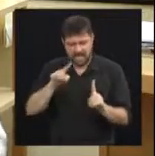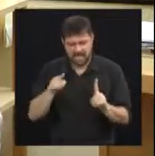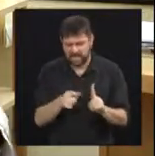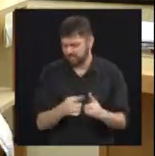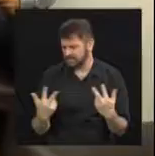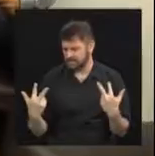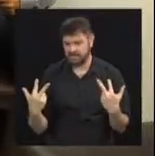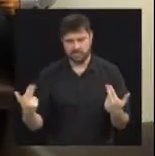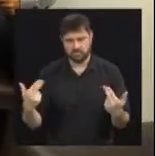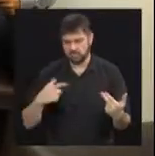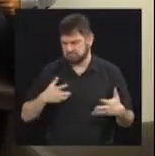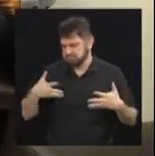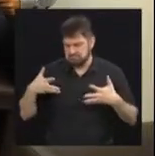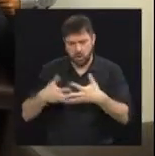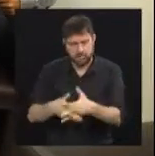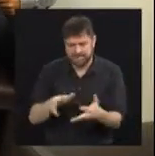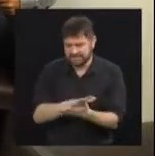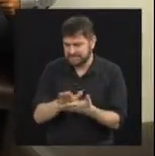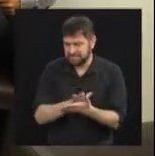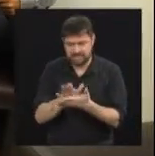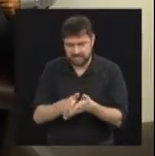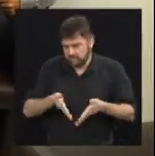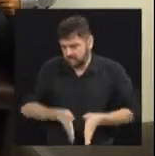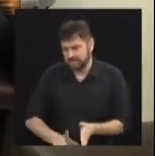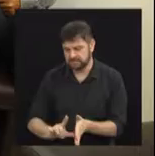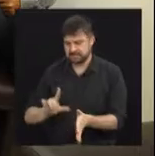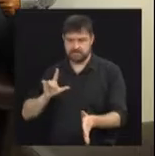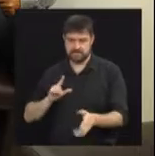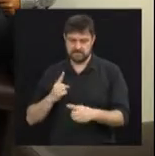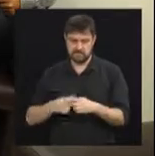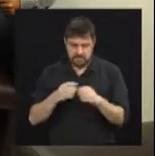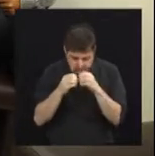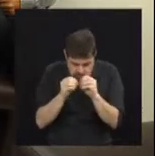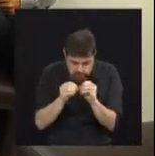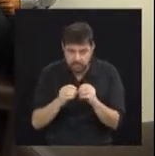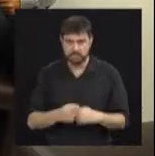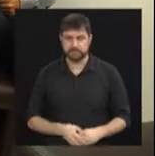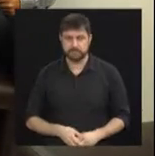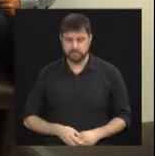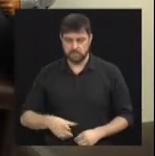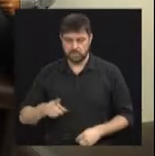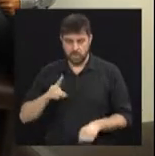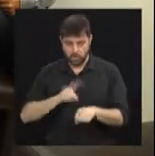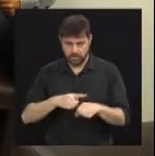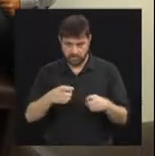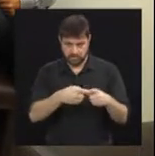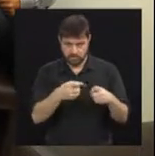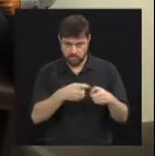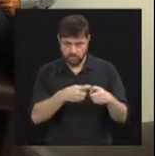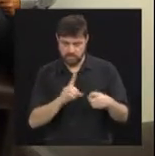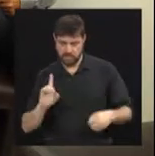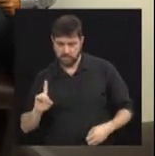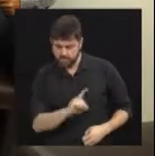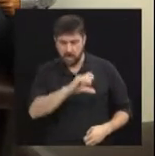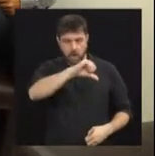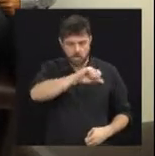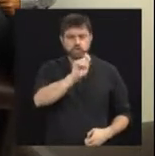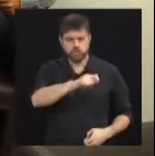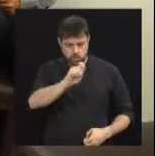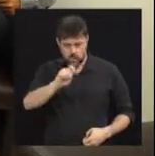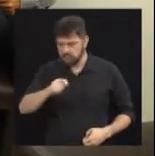qualquer complicação associada ao procedimento da fertilização in vitro. O pré-natal dela é como de qualquer outra mulher. Exatamente, é como de qualquer